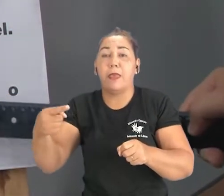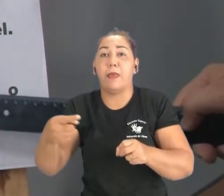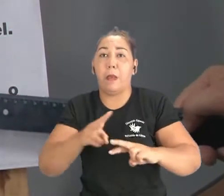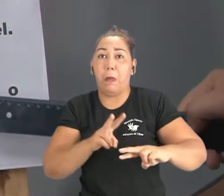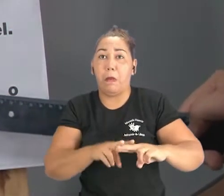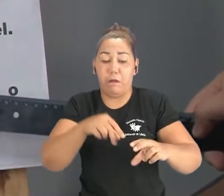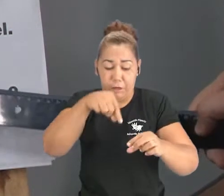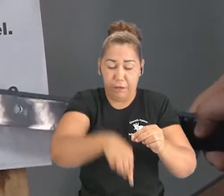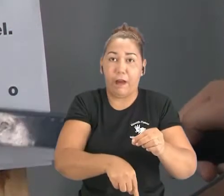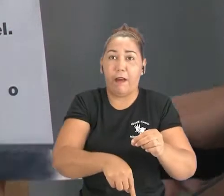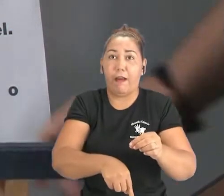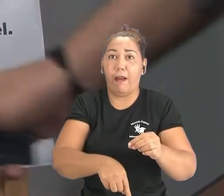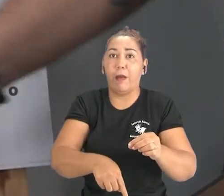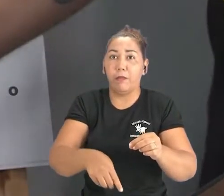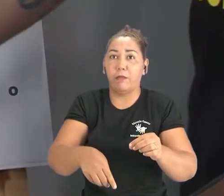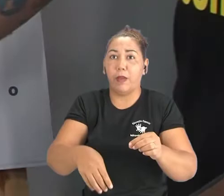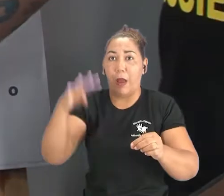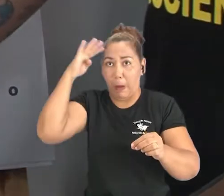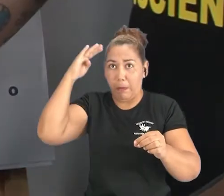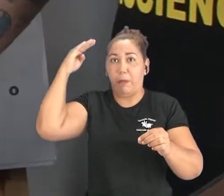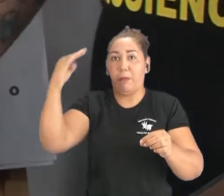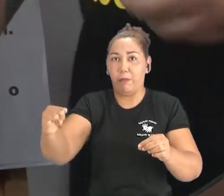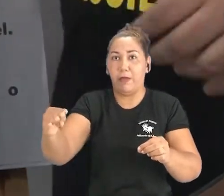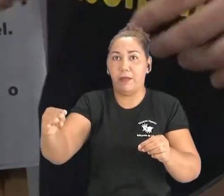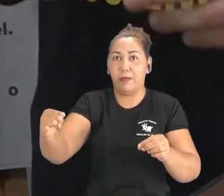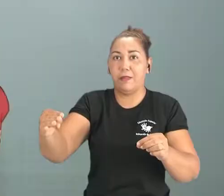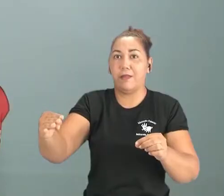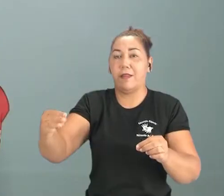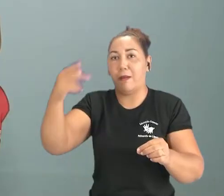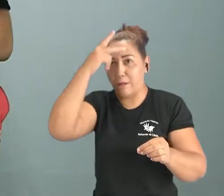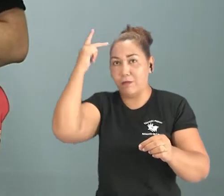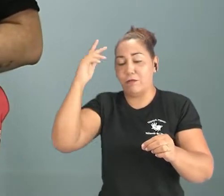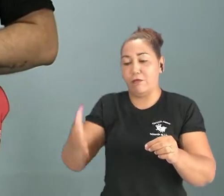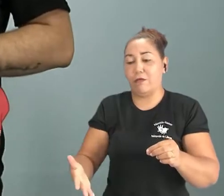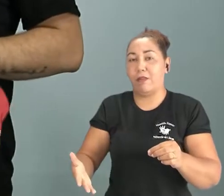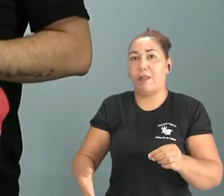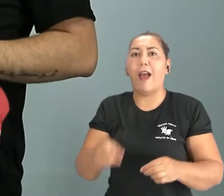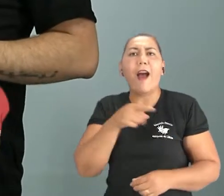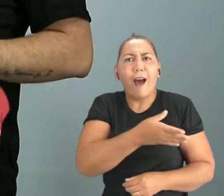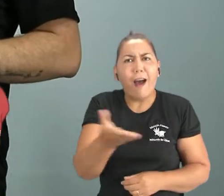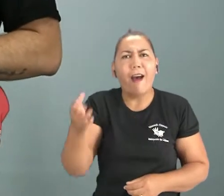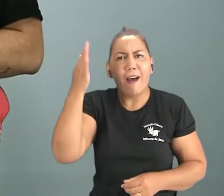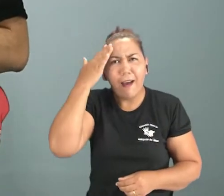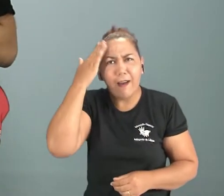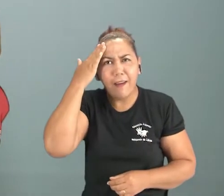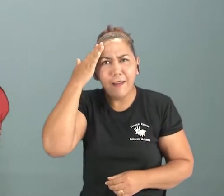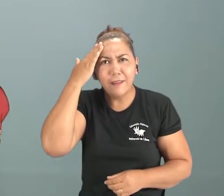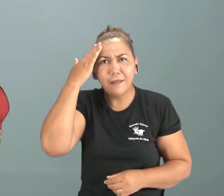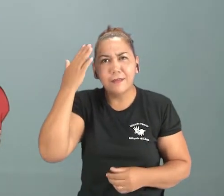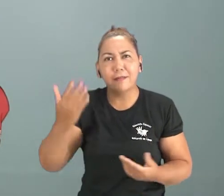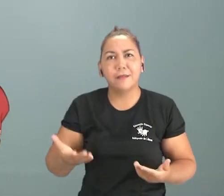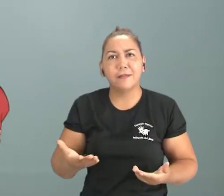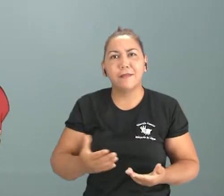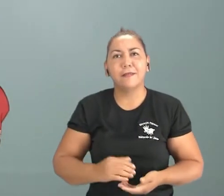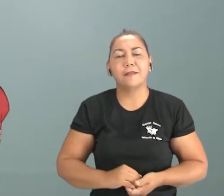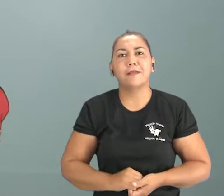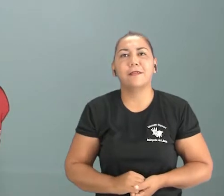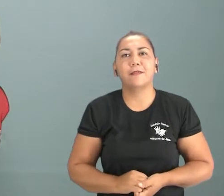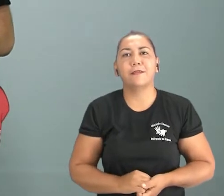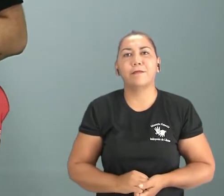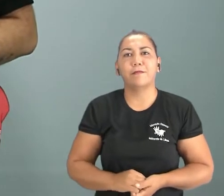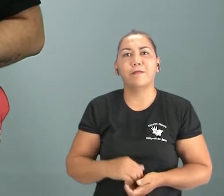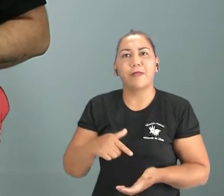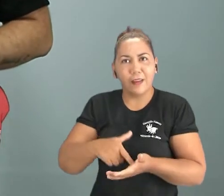a pessoa que o prendeu a ali sabia disso alguma tudo vocês sabiam